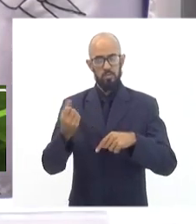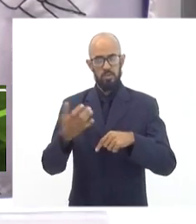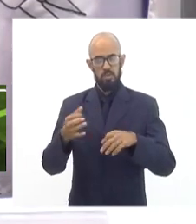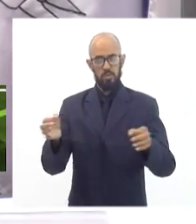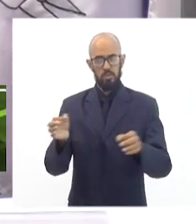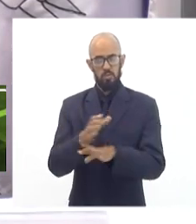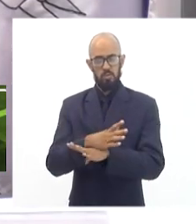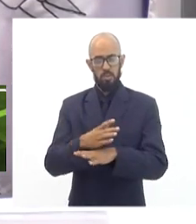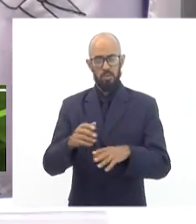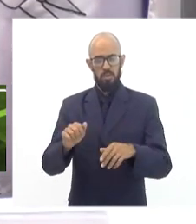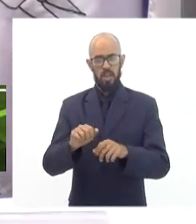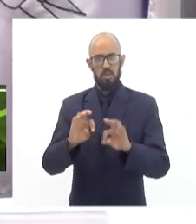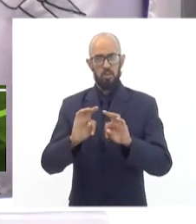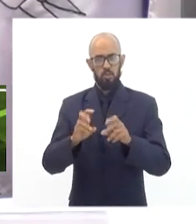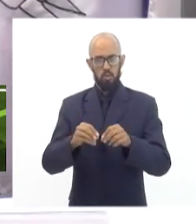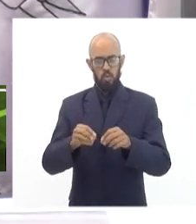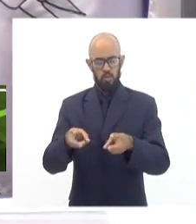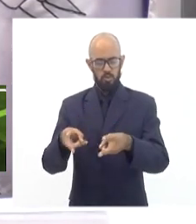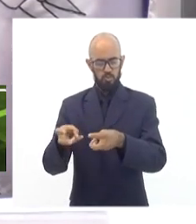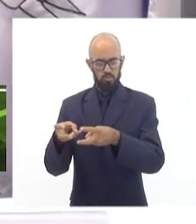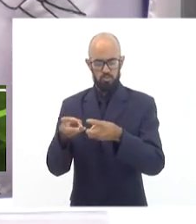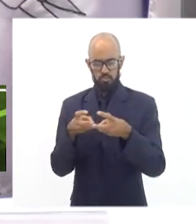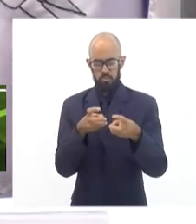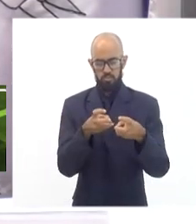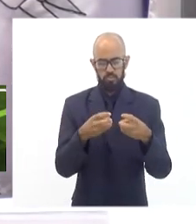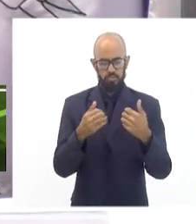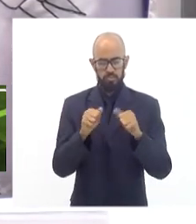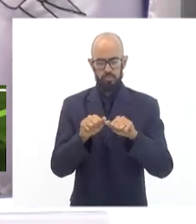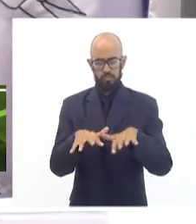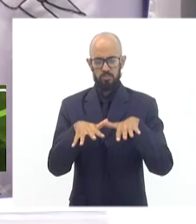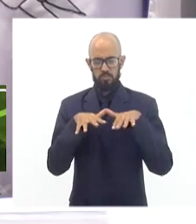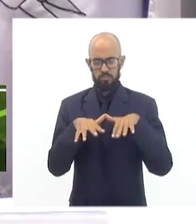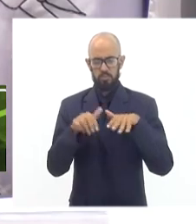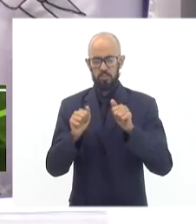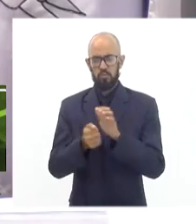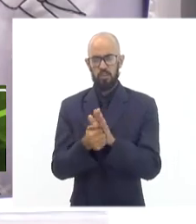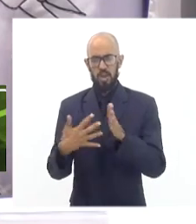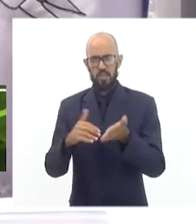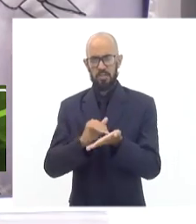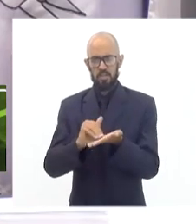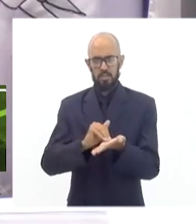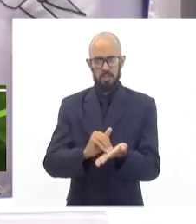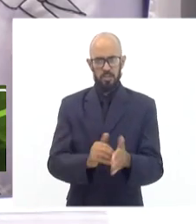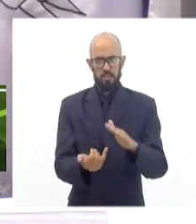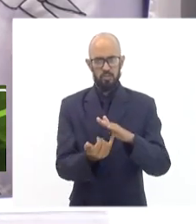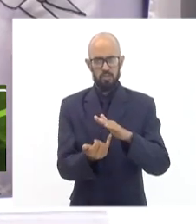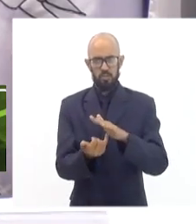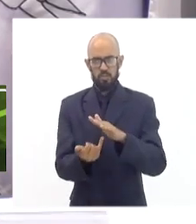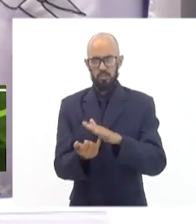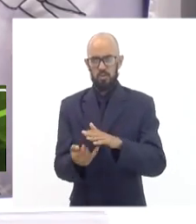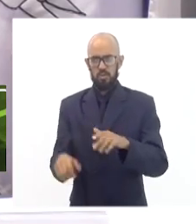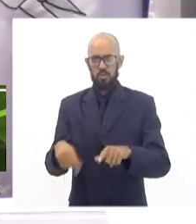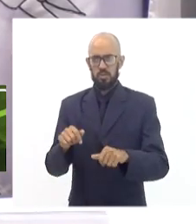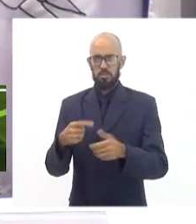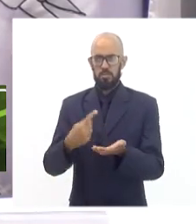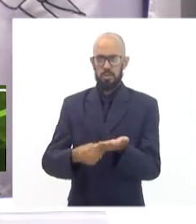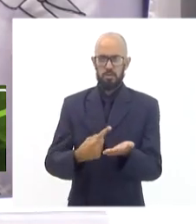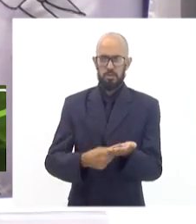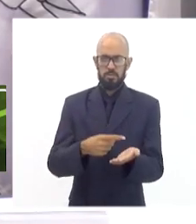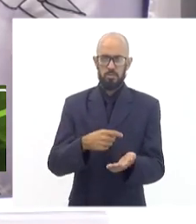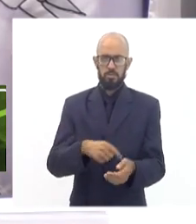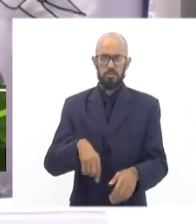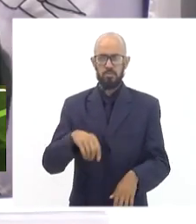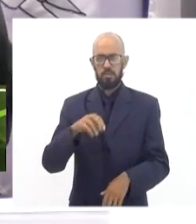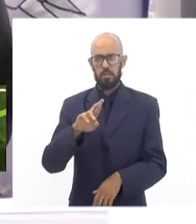completar o leque das Oi divas das mais diversas secretarias e instituições que fazem parte do pacto